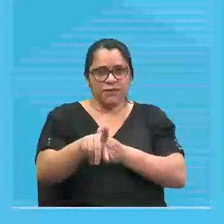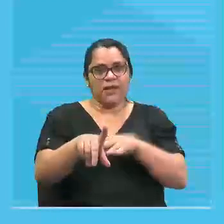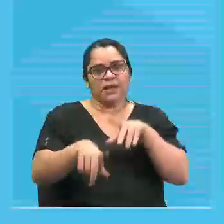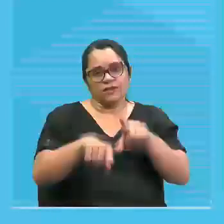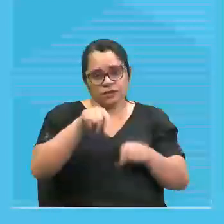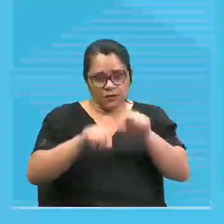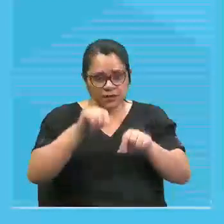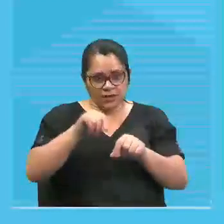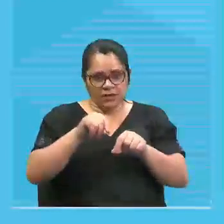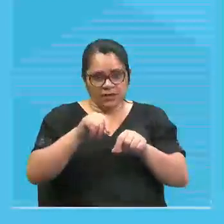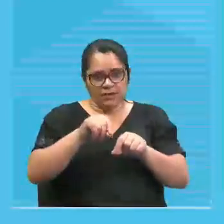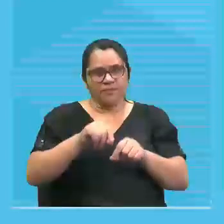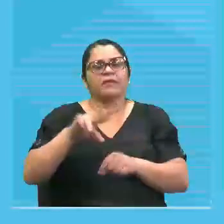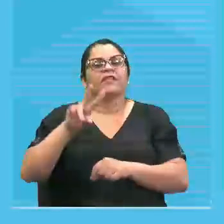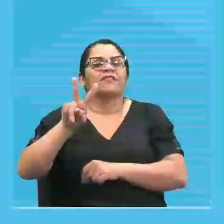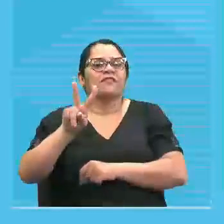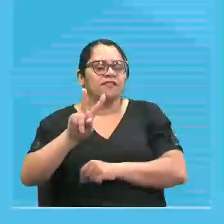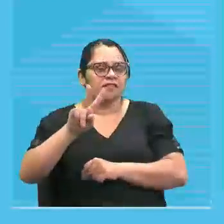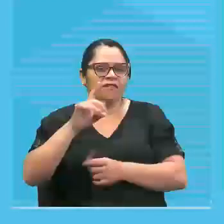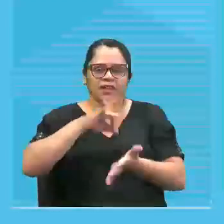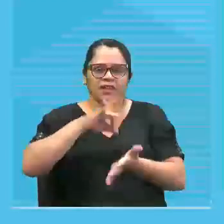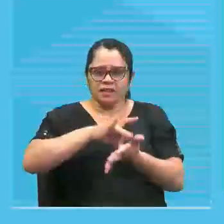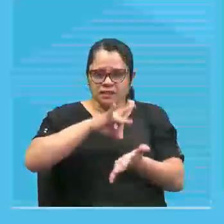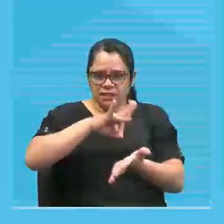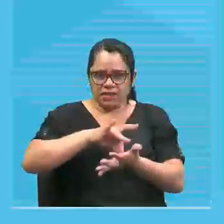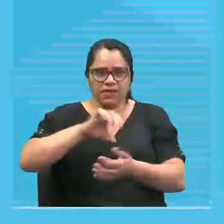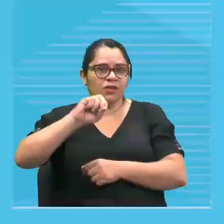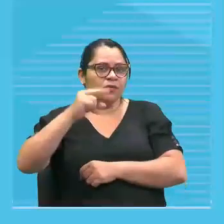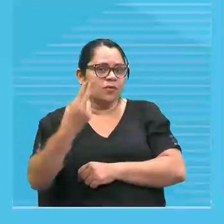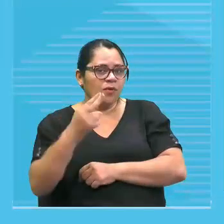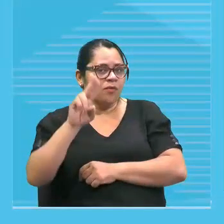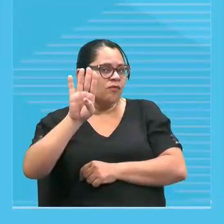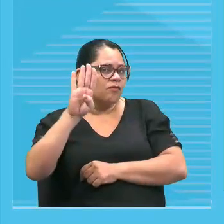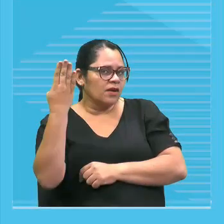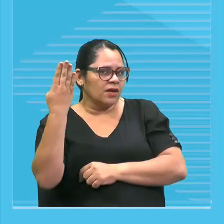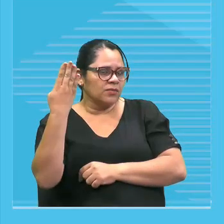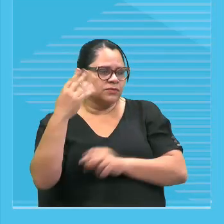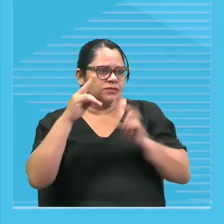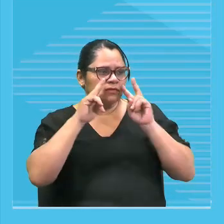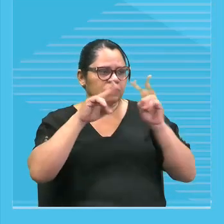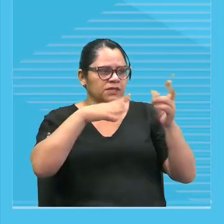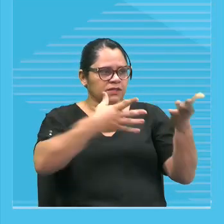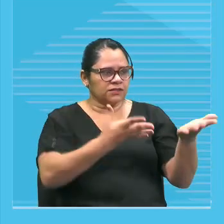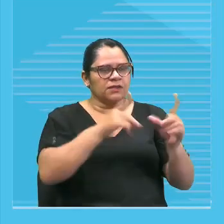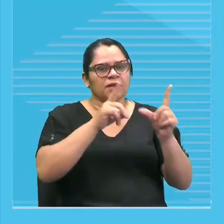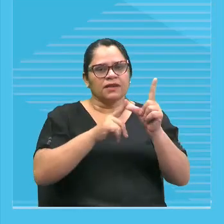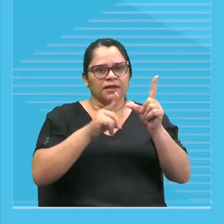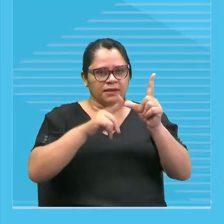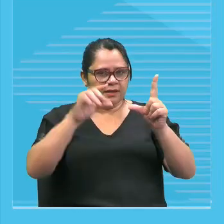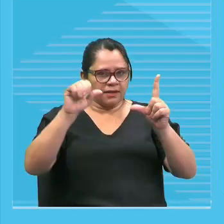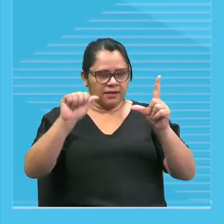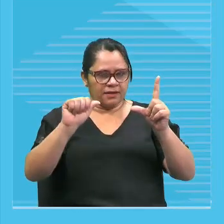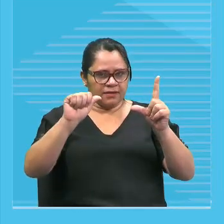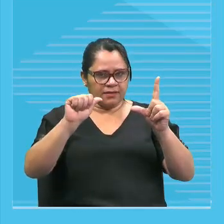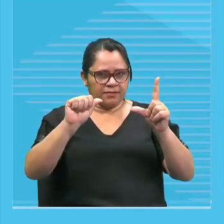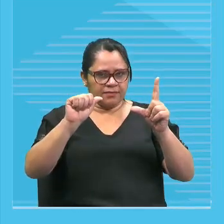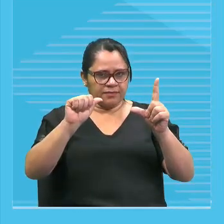ou f você vai jogar se o item é verdadeiro ou falso letra a